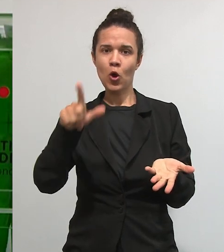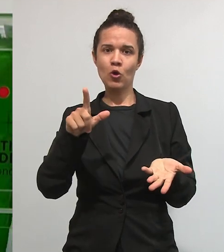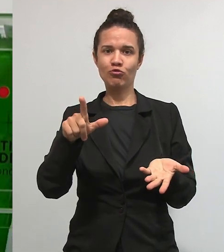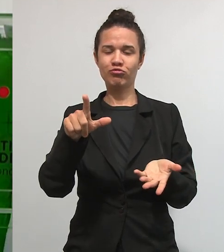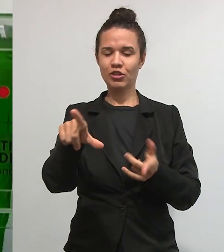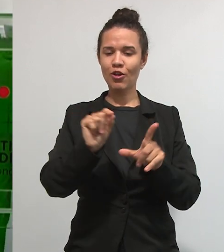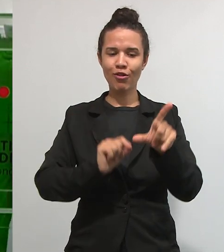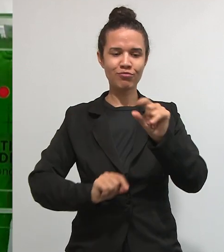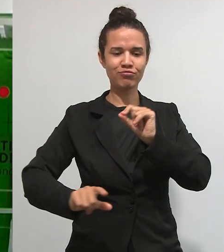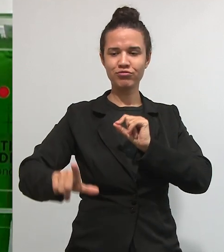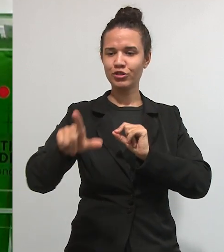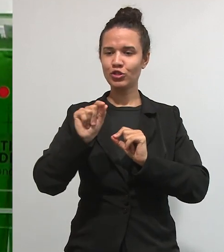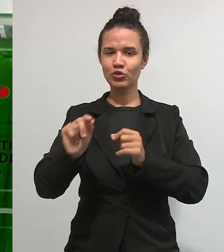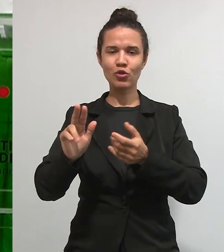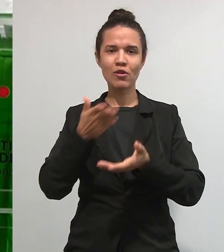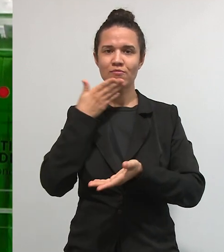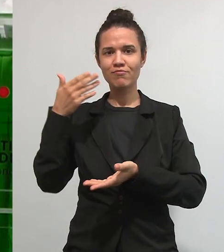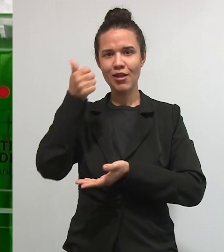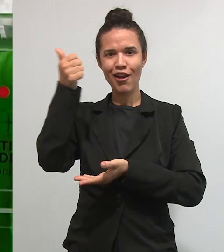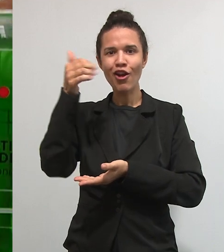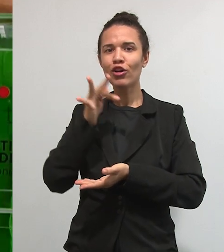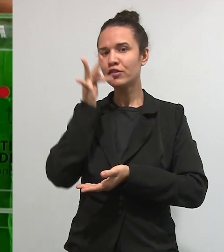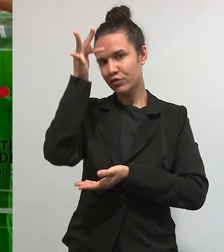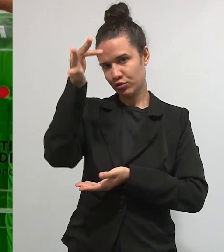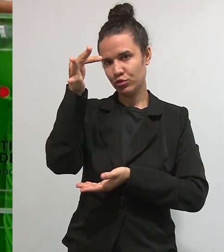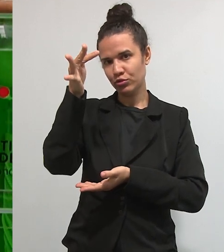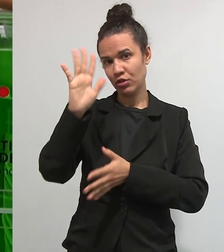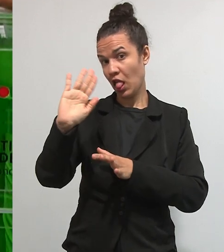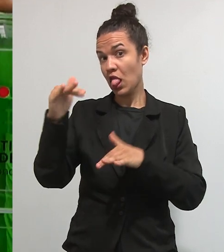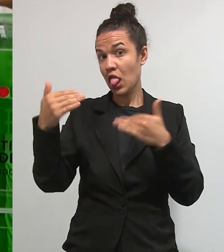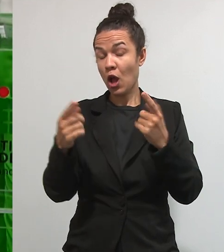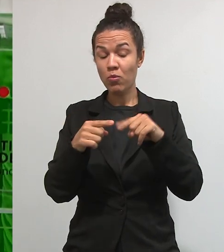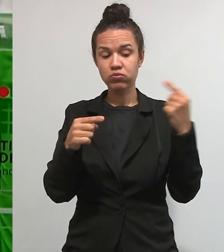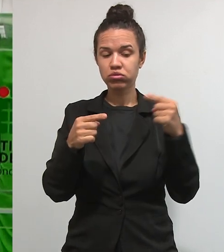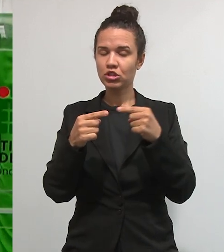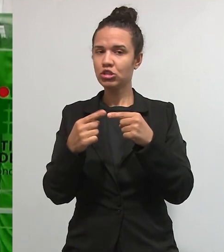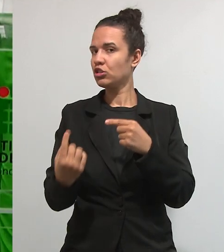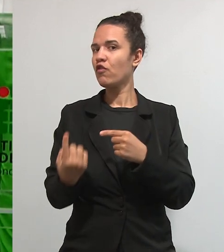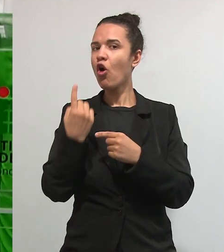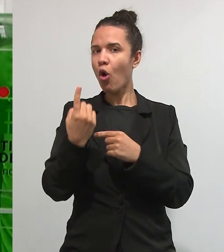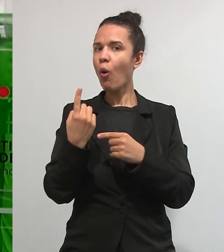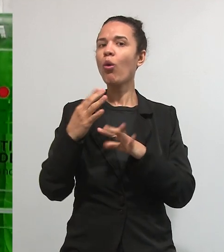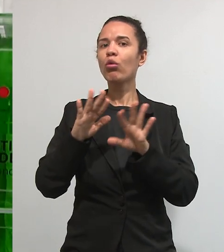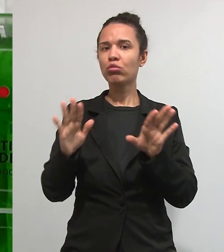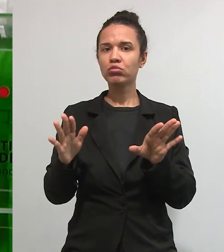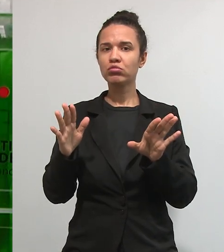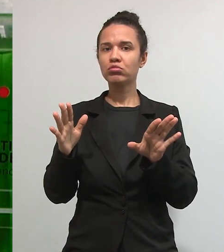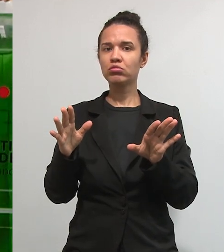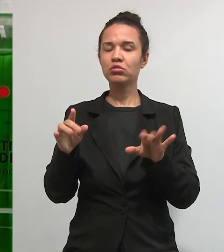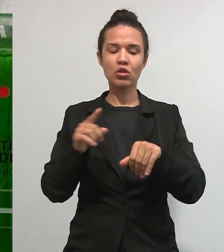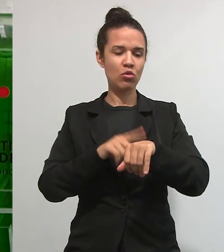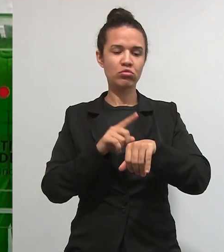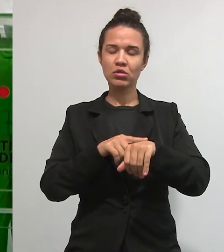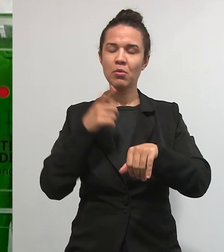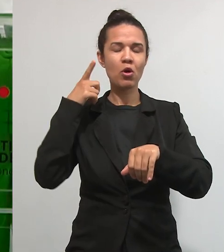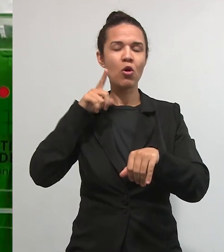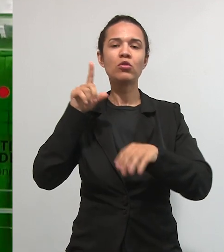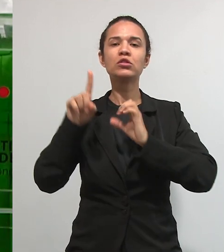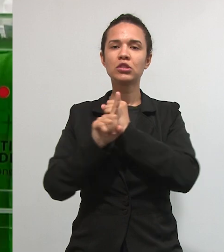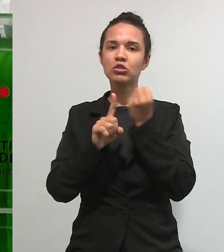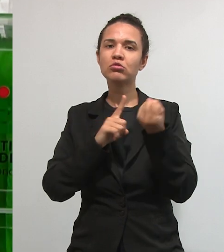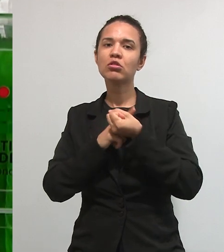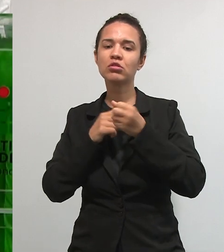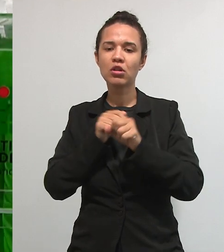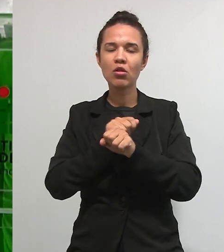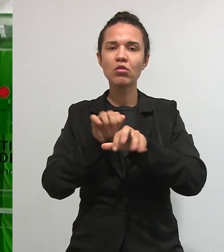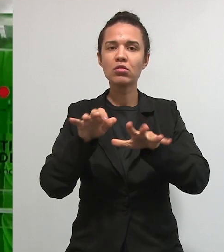quê? Oportunidade, estudo. Então, é uma das finalidades, enquanto perdurar ou durar a destinação